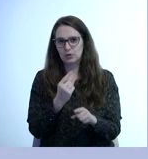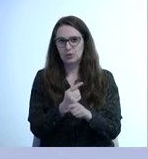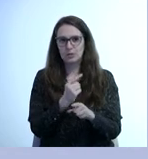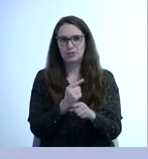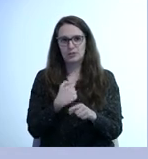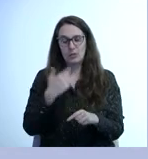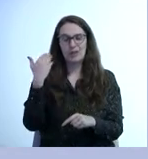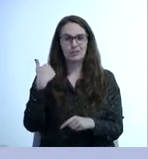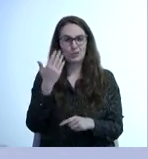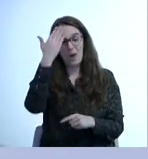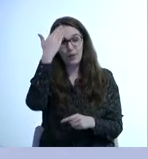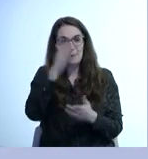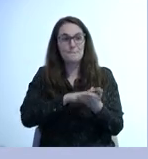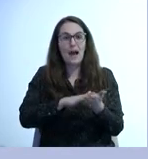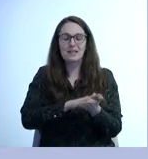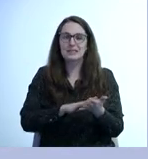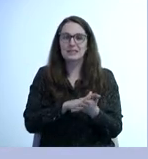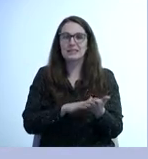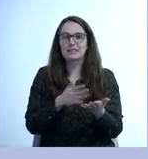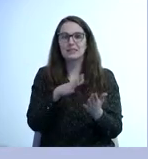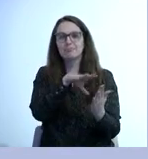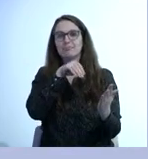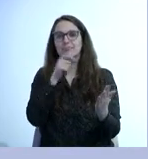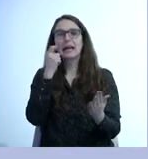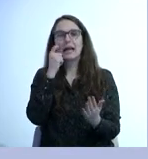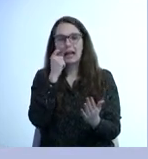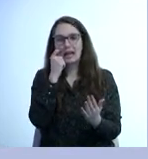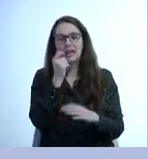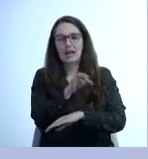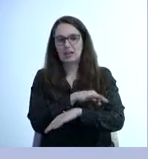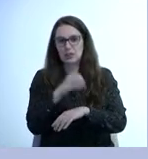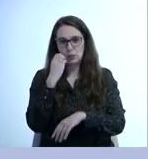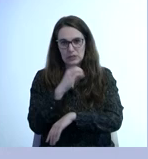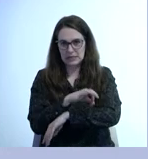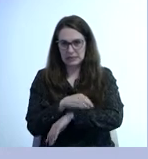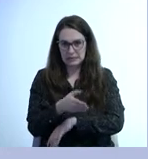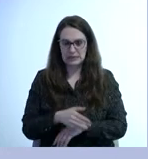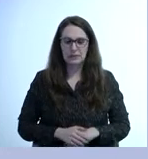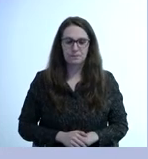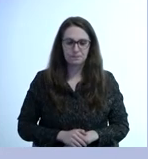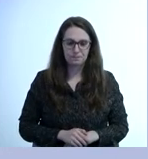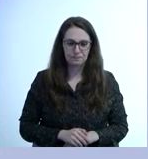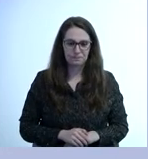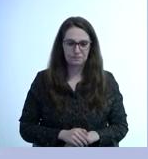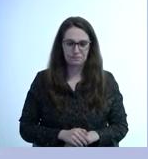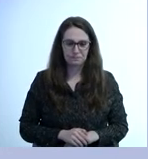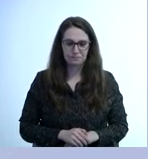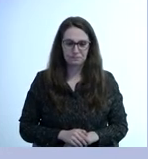eu considero que estão muito por trás da arquitetura do arquiteto Cisa